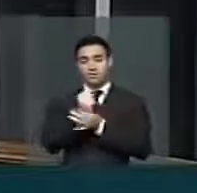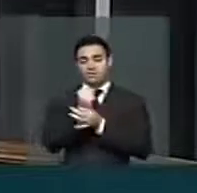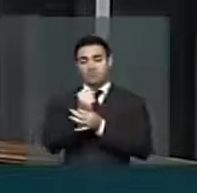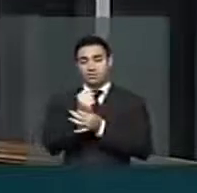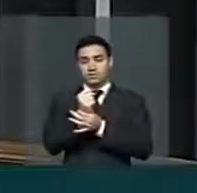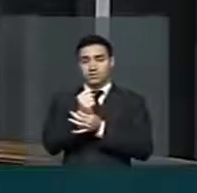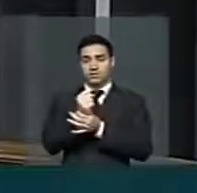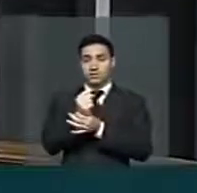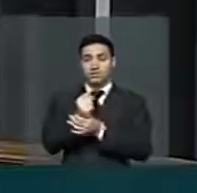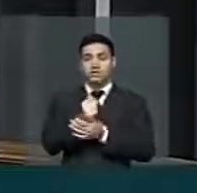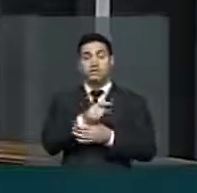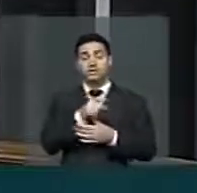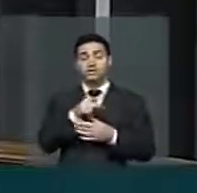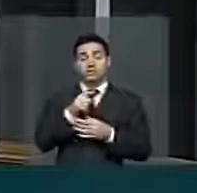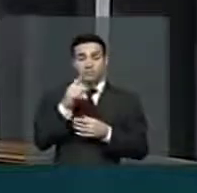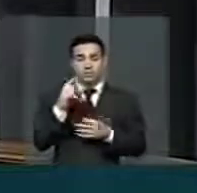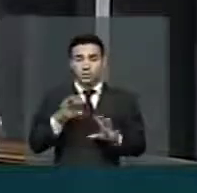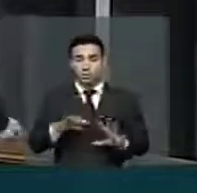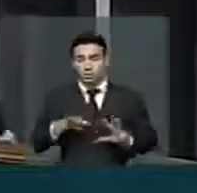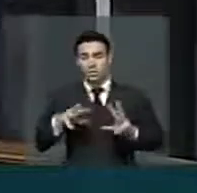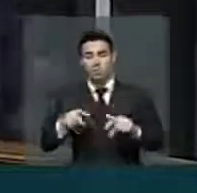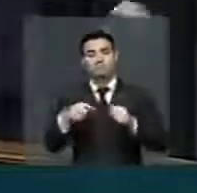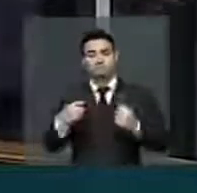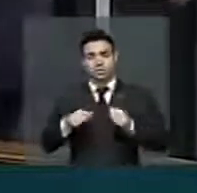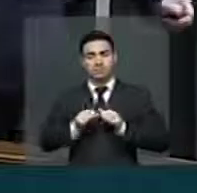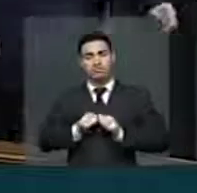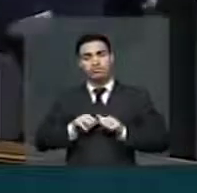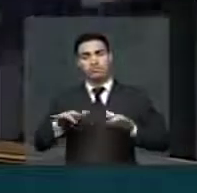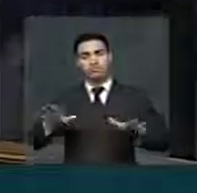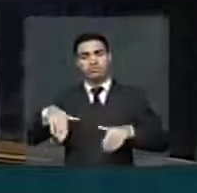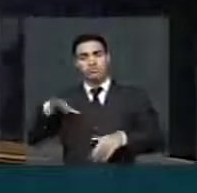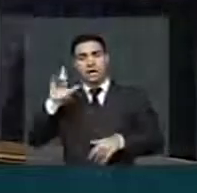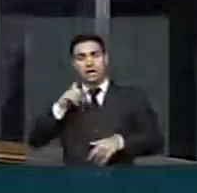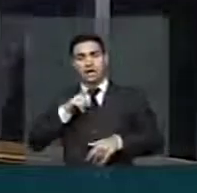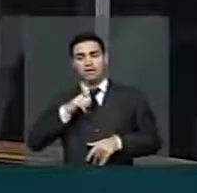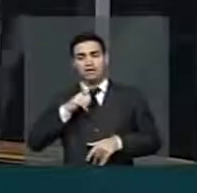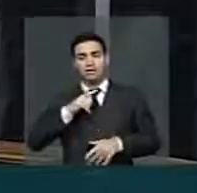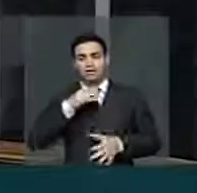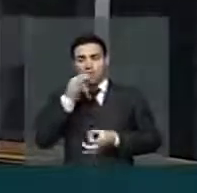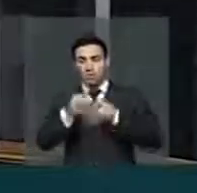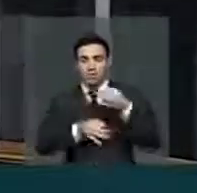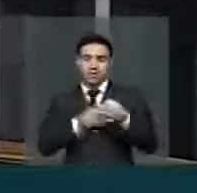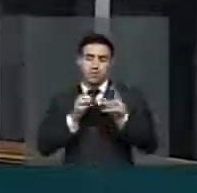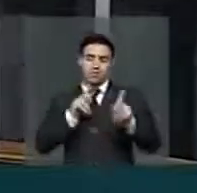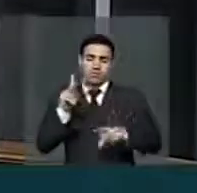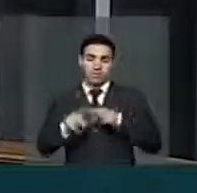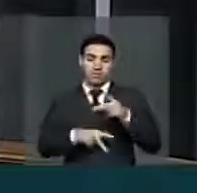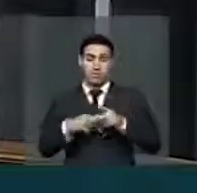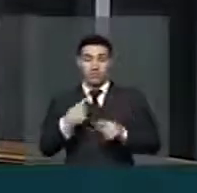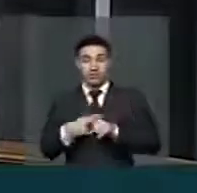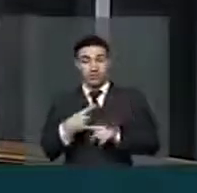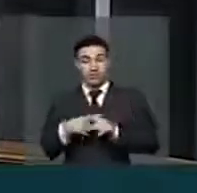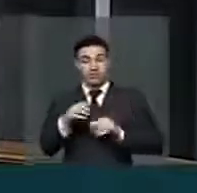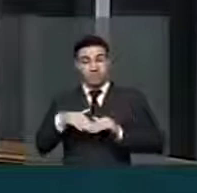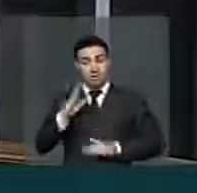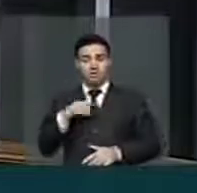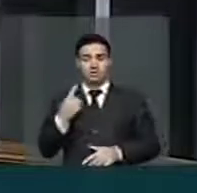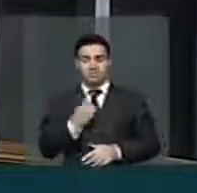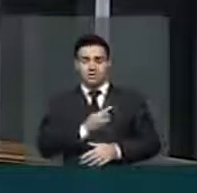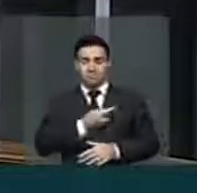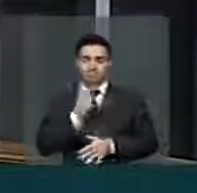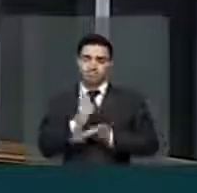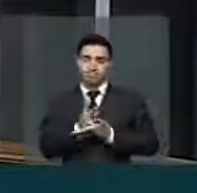de ordem precisam ganhar força nas manifestações públicas, pois quanto mais insistirmos